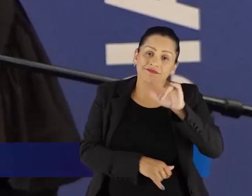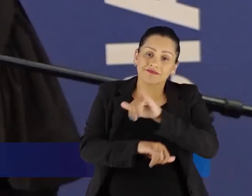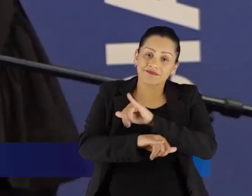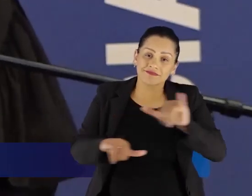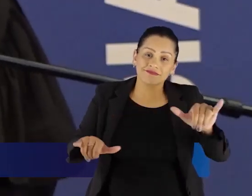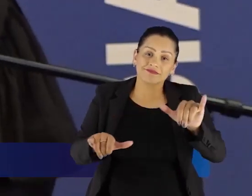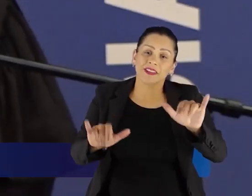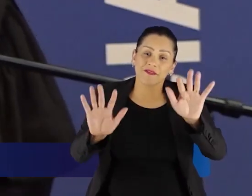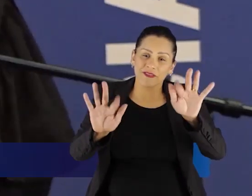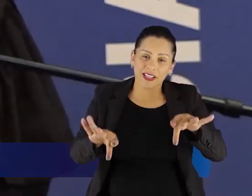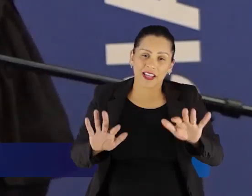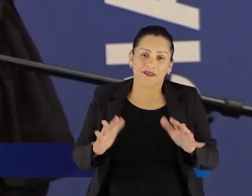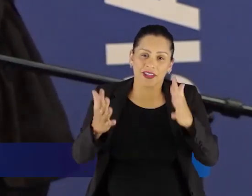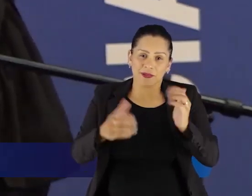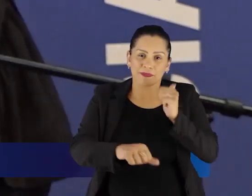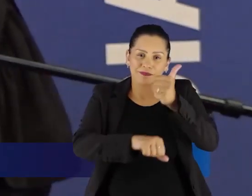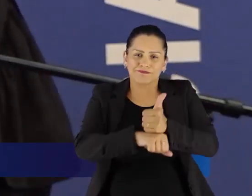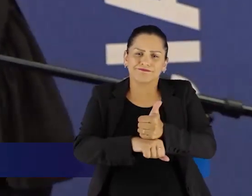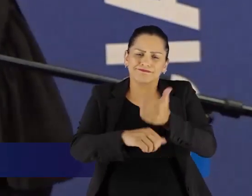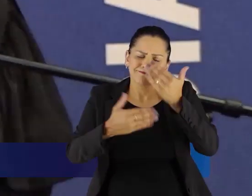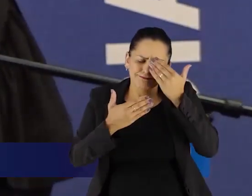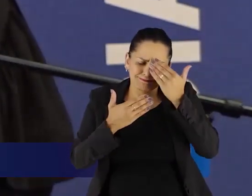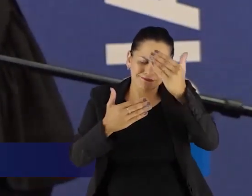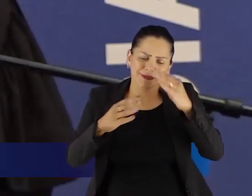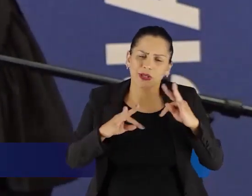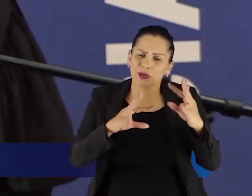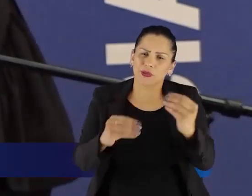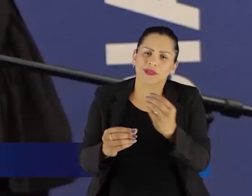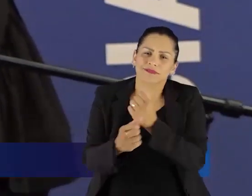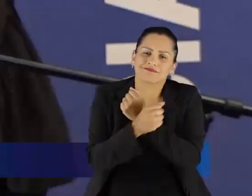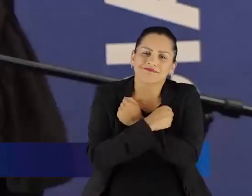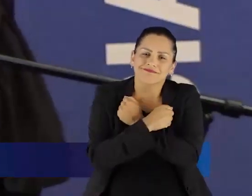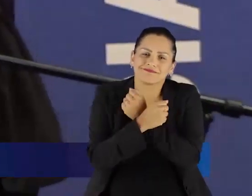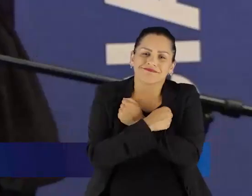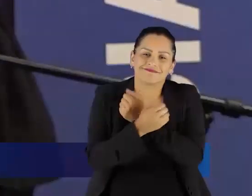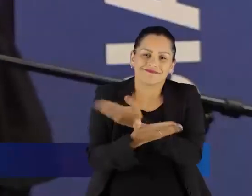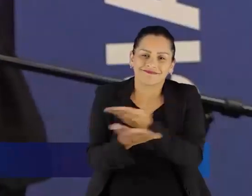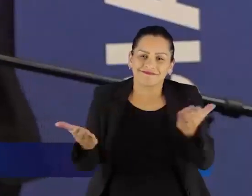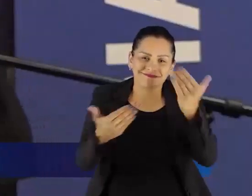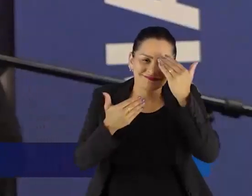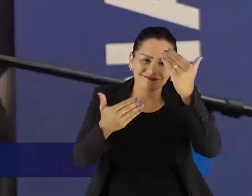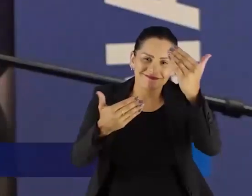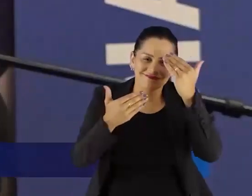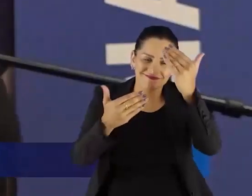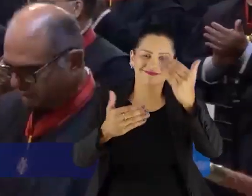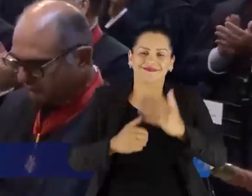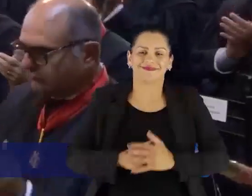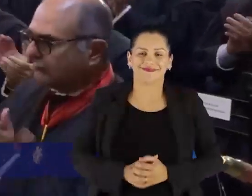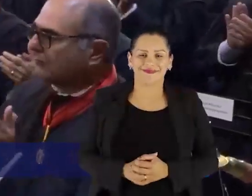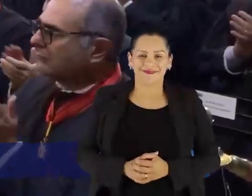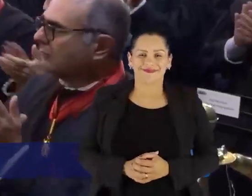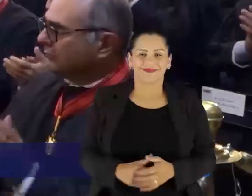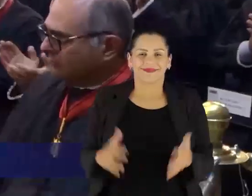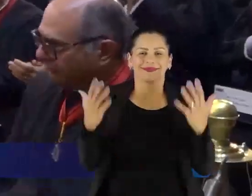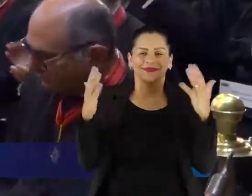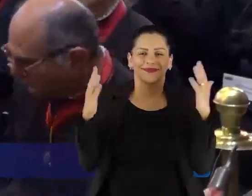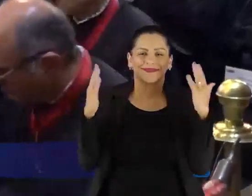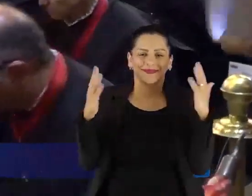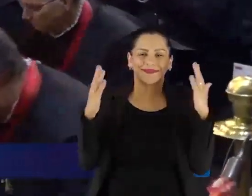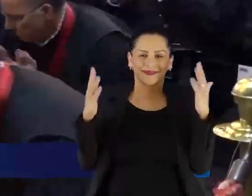sessão de posse Muitíssimo obrigado a todos o meu abraço fraterno a todos muito obrigado a